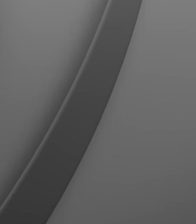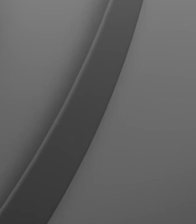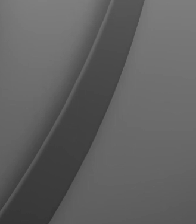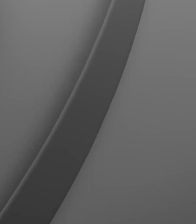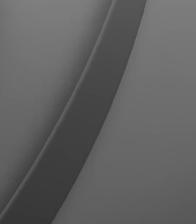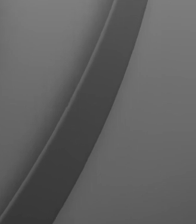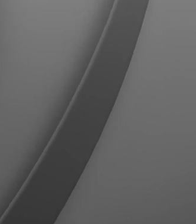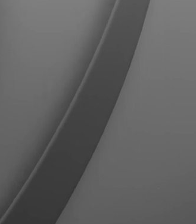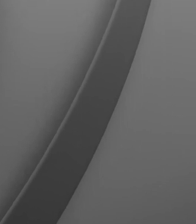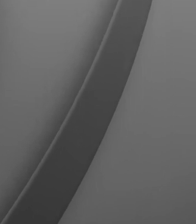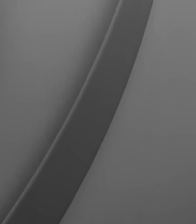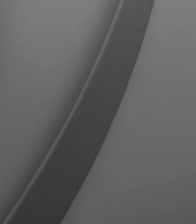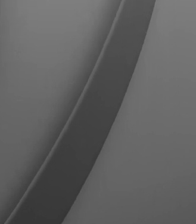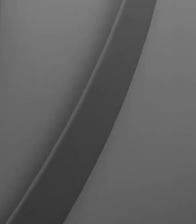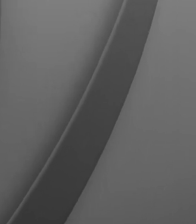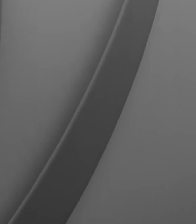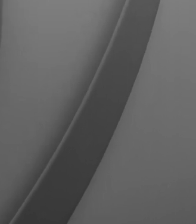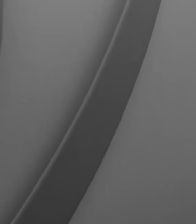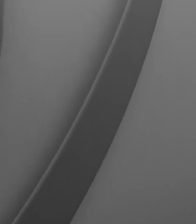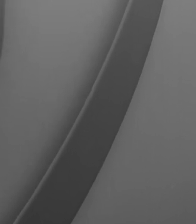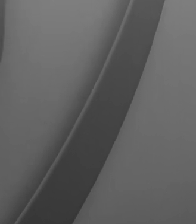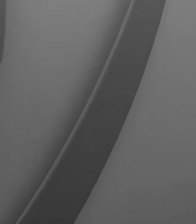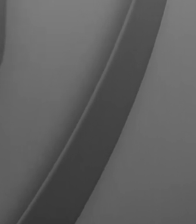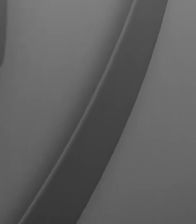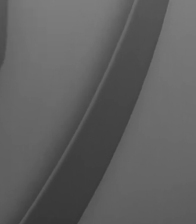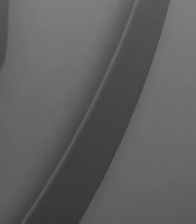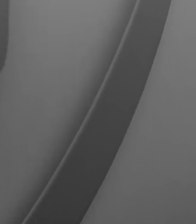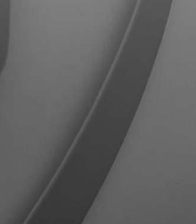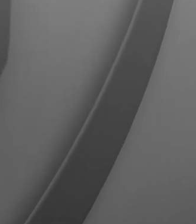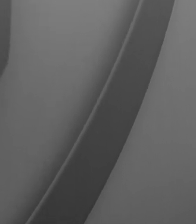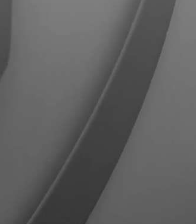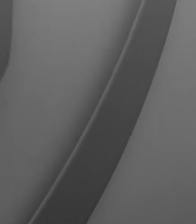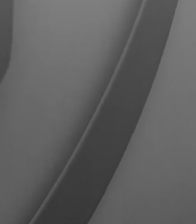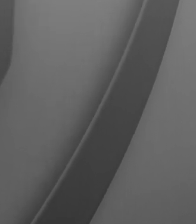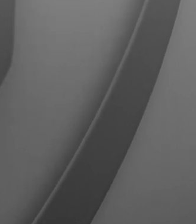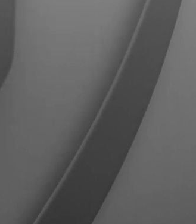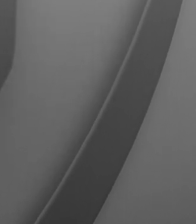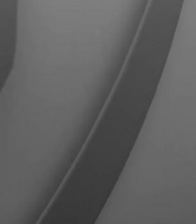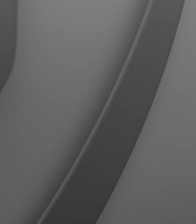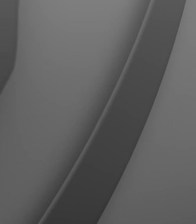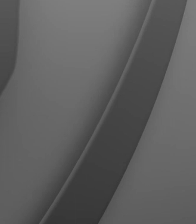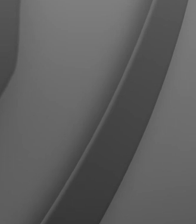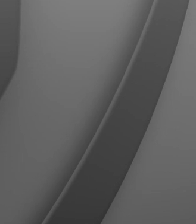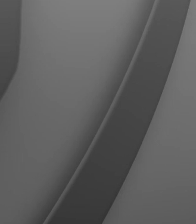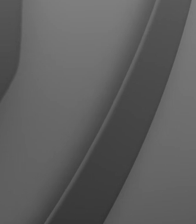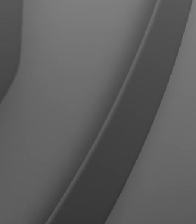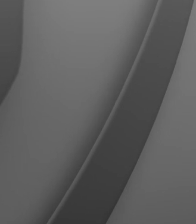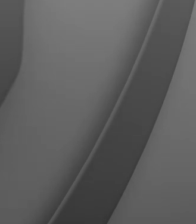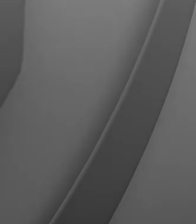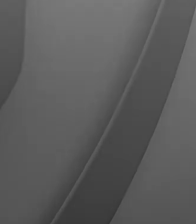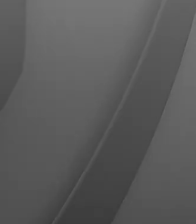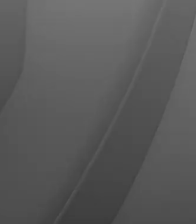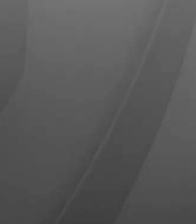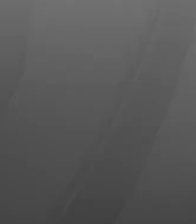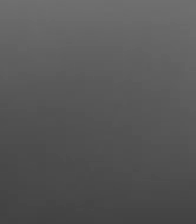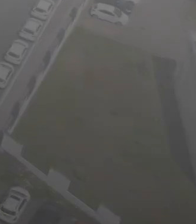Curta a página no Facebook. Siga o perfil no Instagram e também no